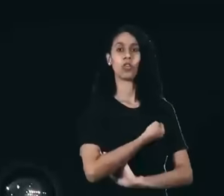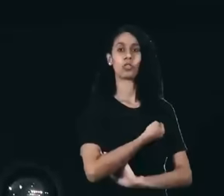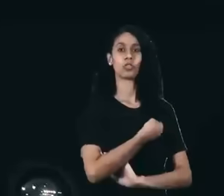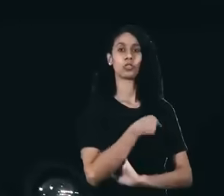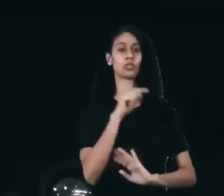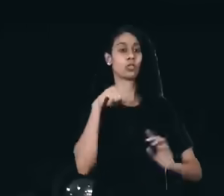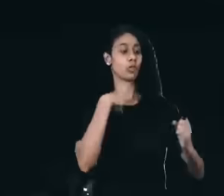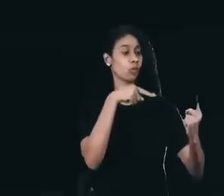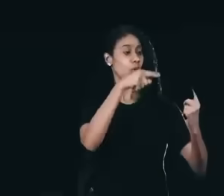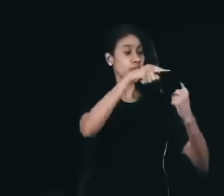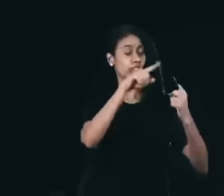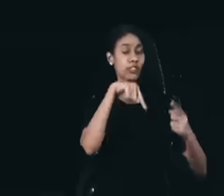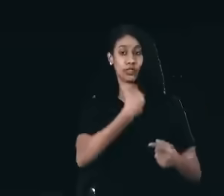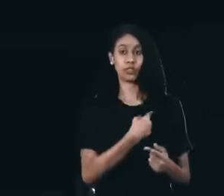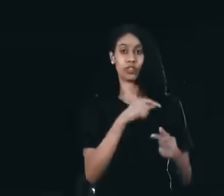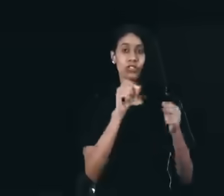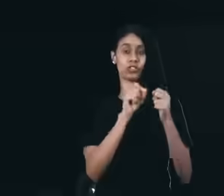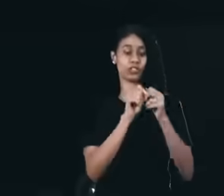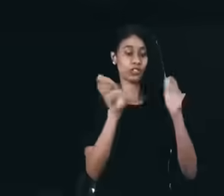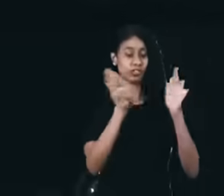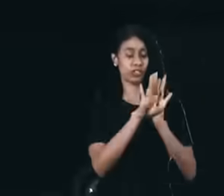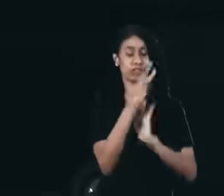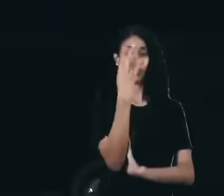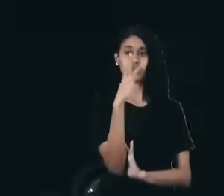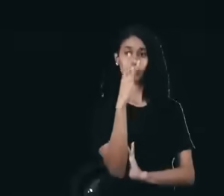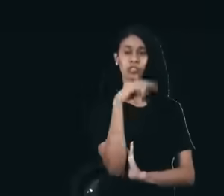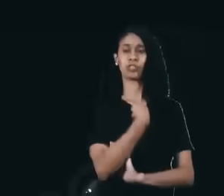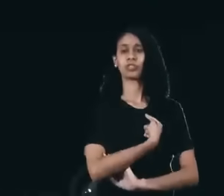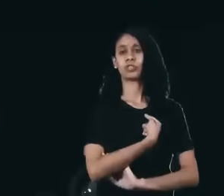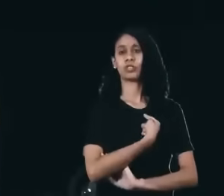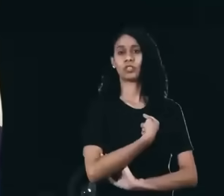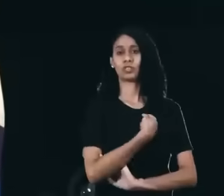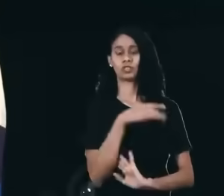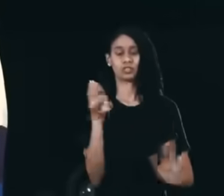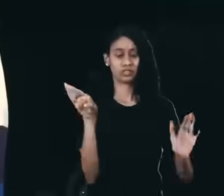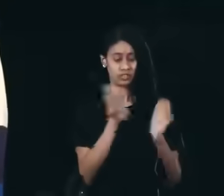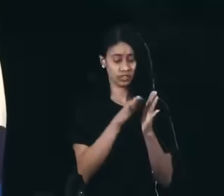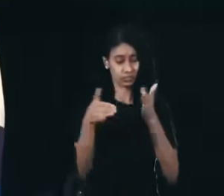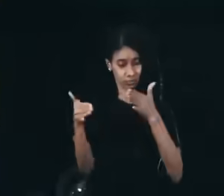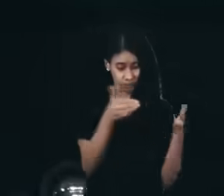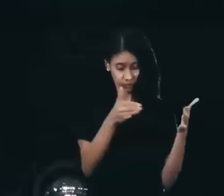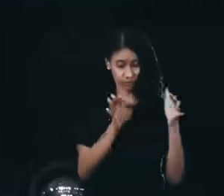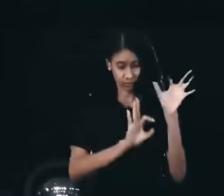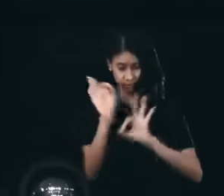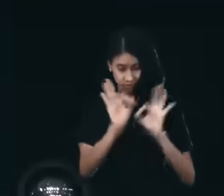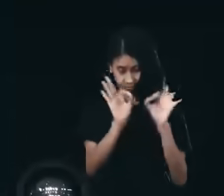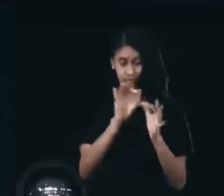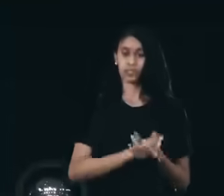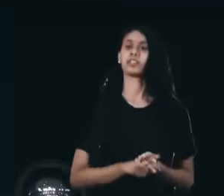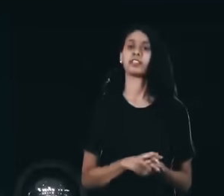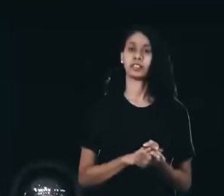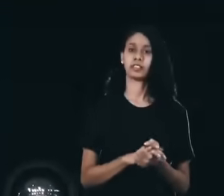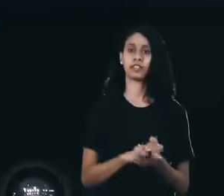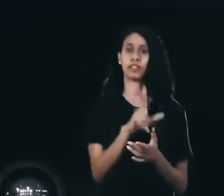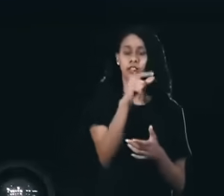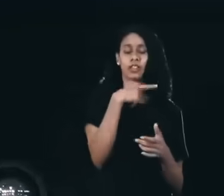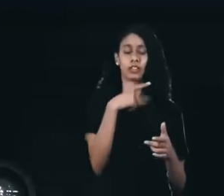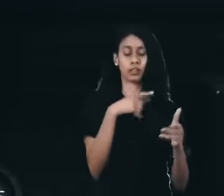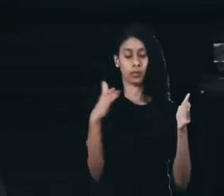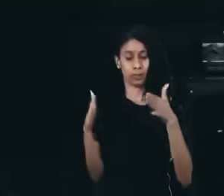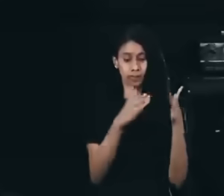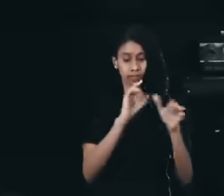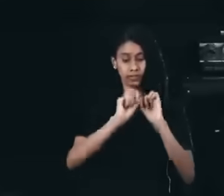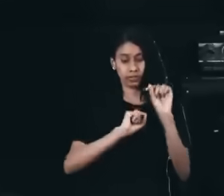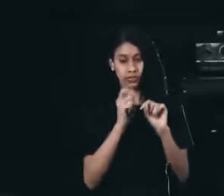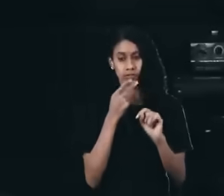chamado que nos leva até o nosso noivo. A gente vai passar por um período de preparação. A gente vai passar por um período de